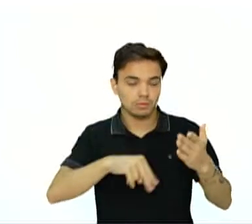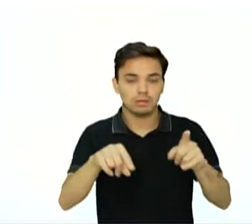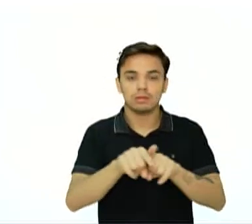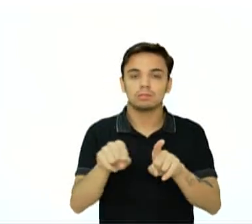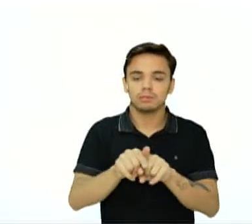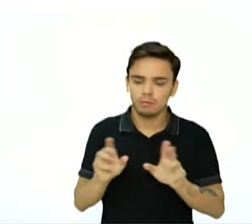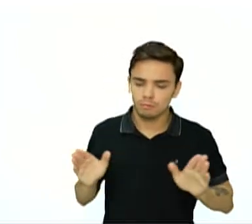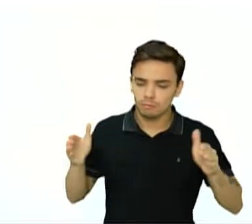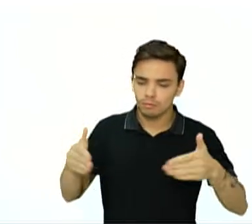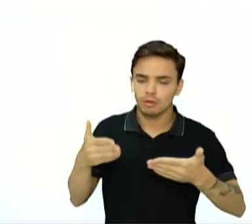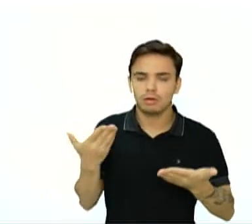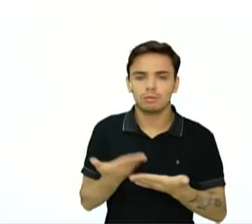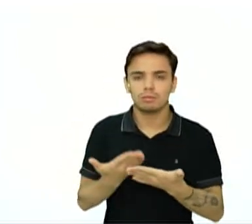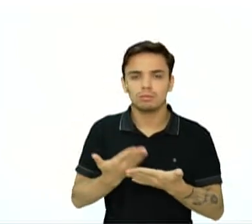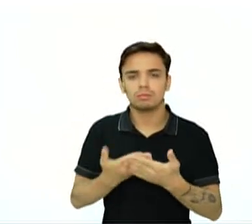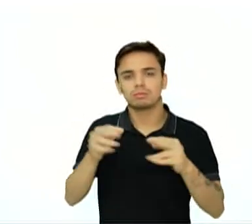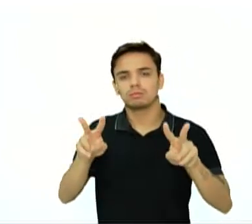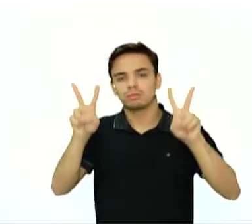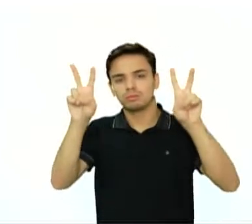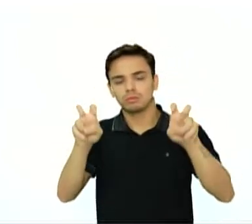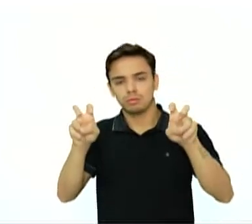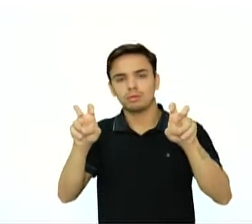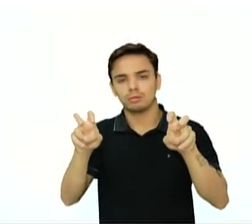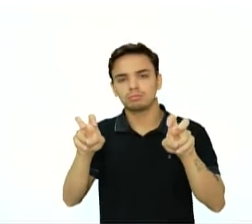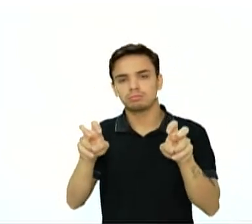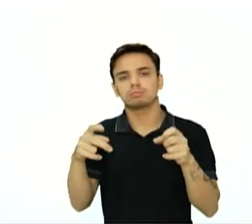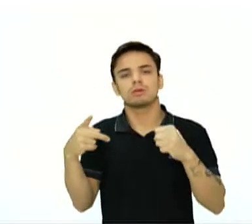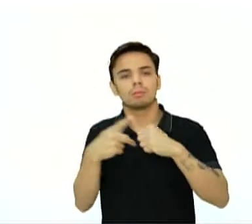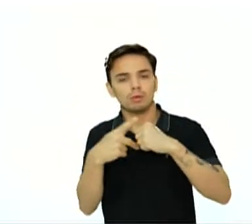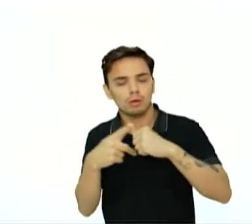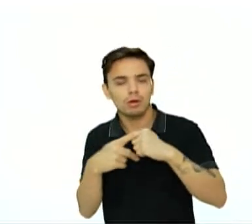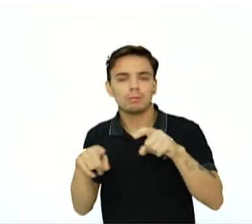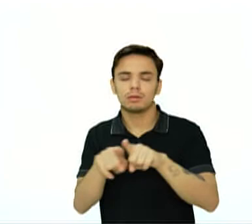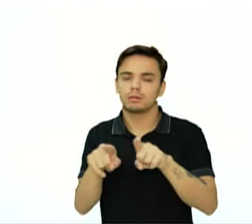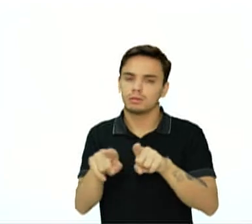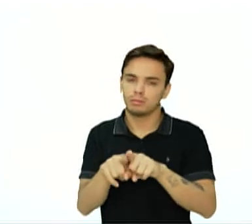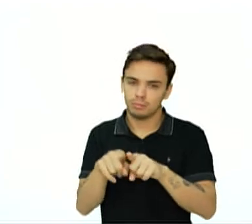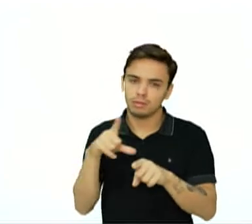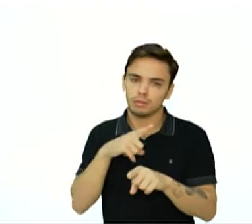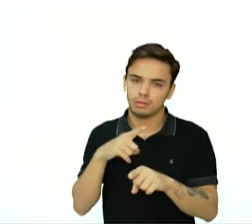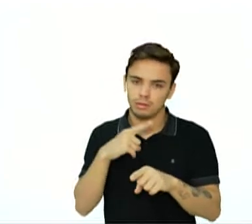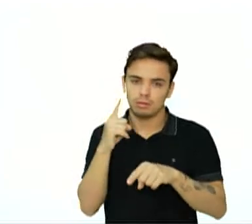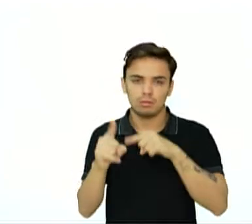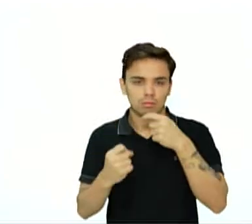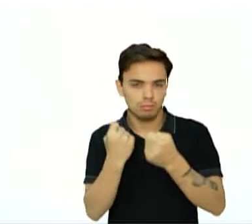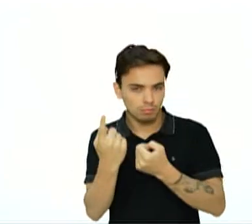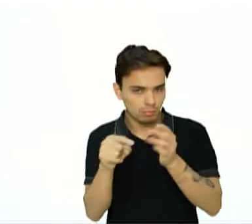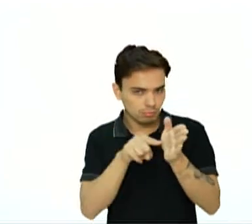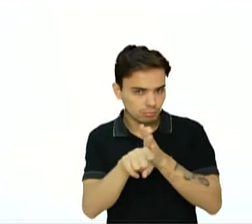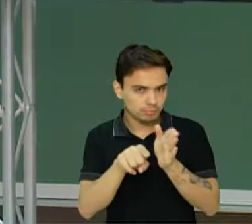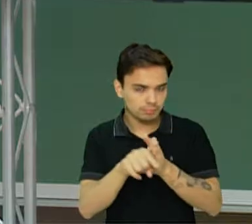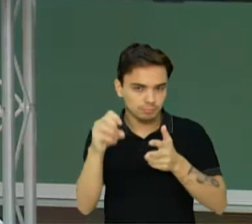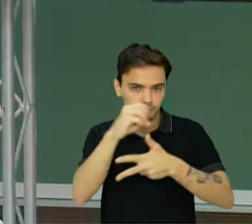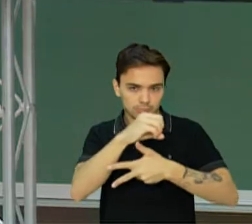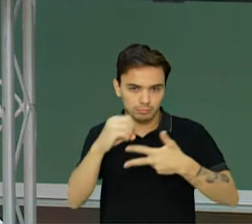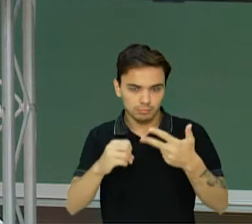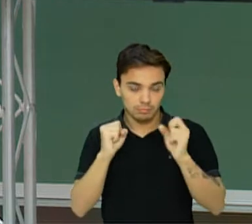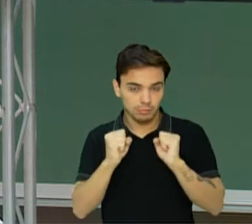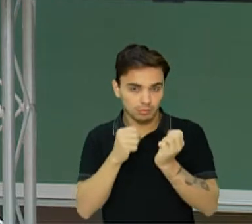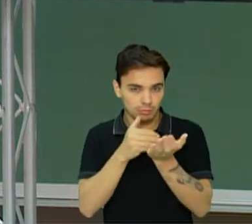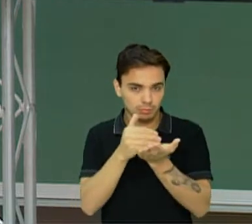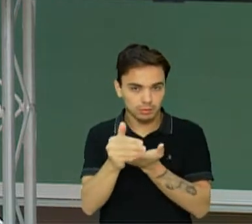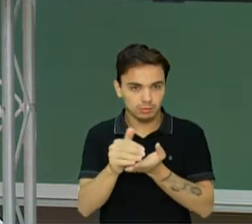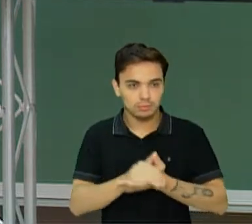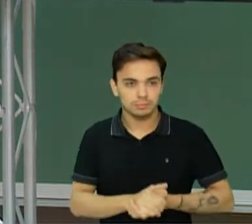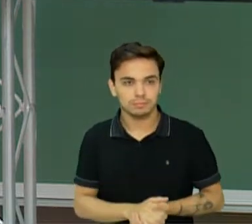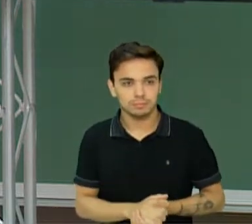pouco mais na nossa aula de hoje sobre os pronomes relativos e vamos praticar também algumas questões do Enem, ok? Então vamos começar aqui, ó.